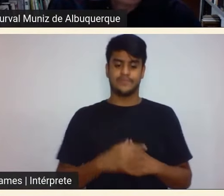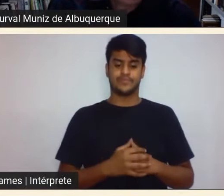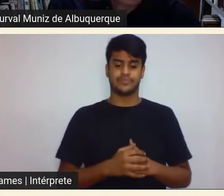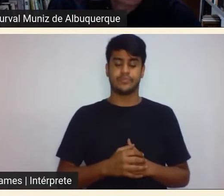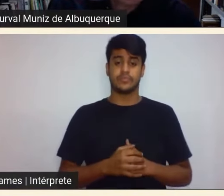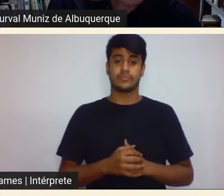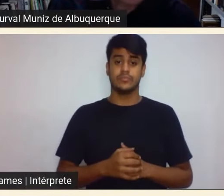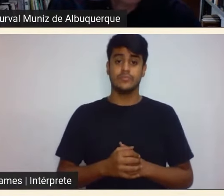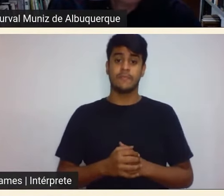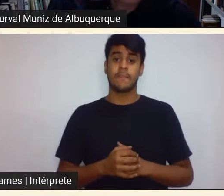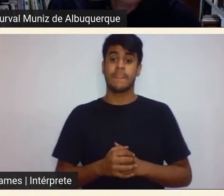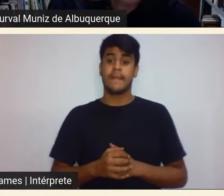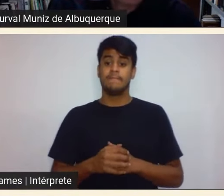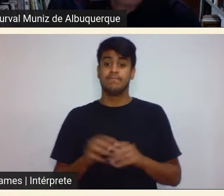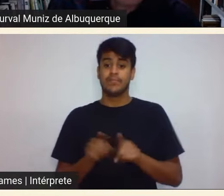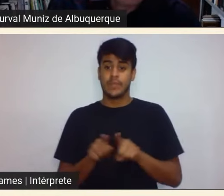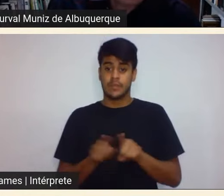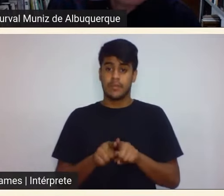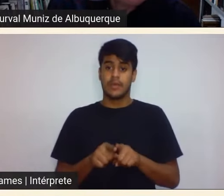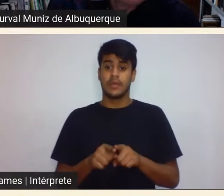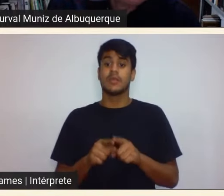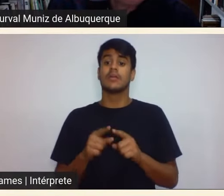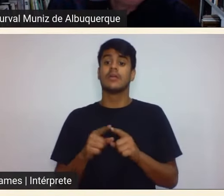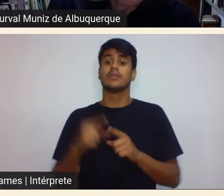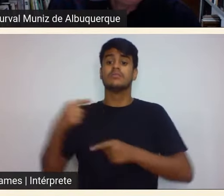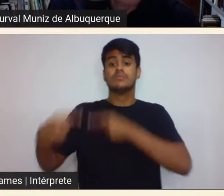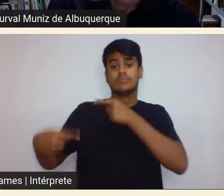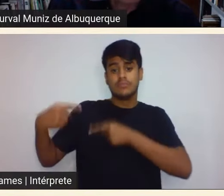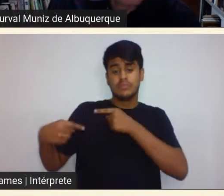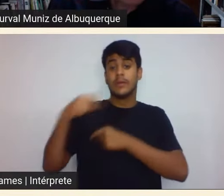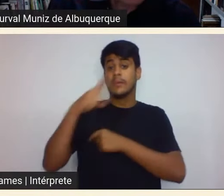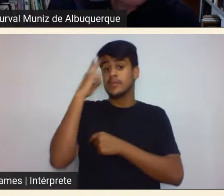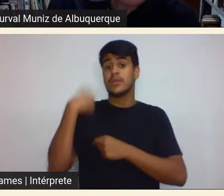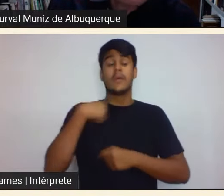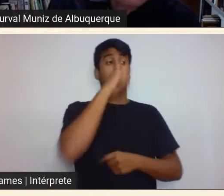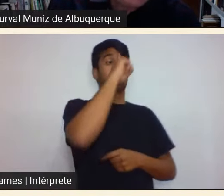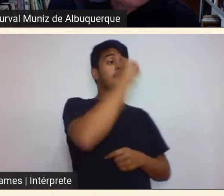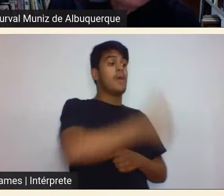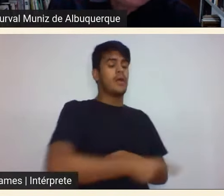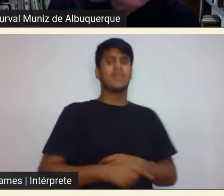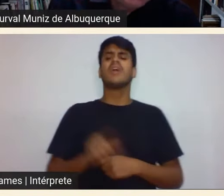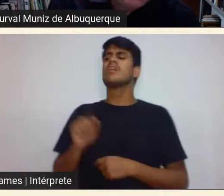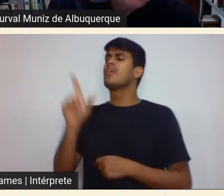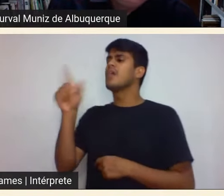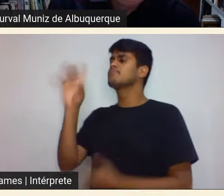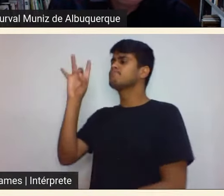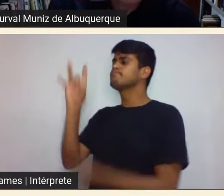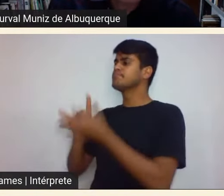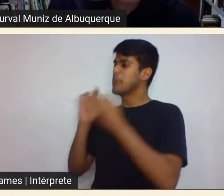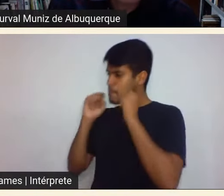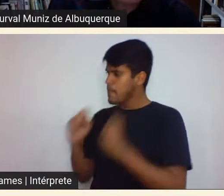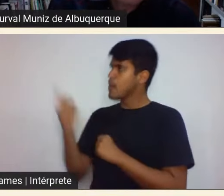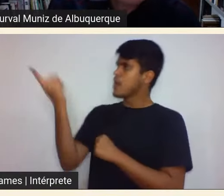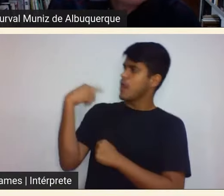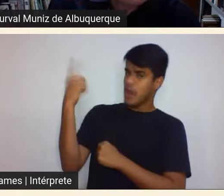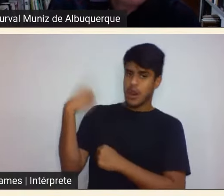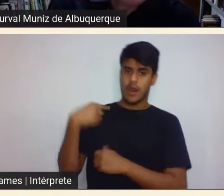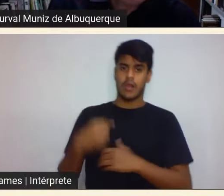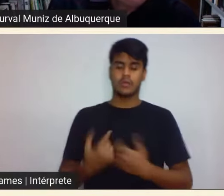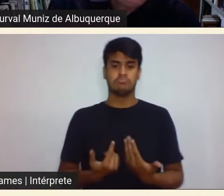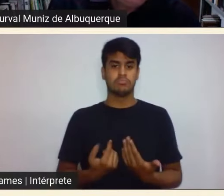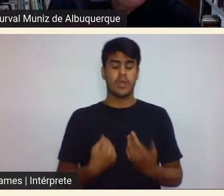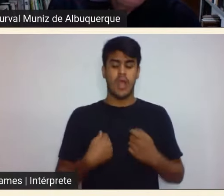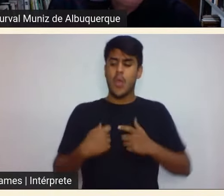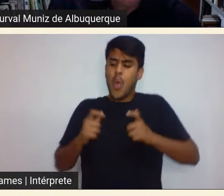E uma disputa em torno de quem diz a nação, quem é legítimo para dizer a nação, e de onde se diz a